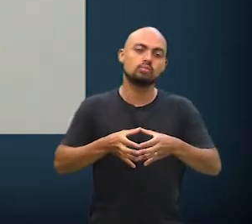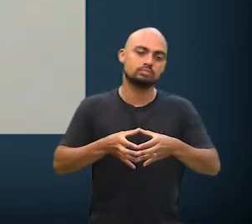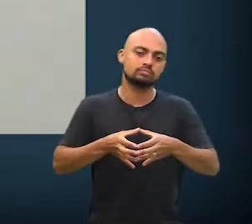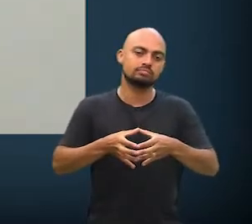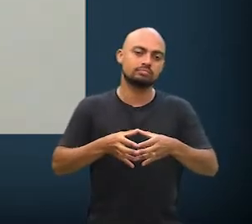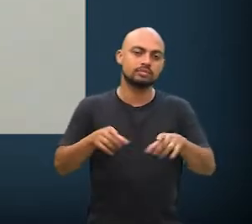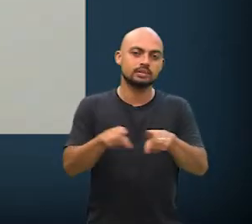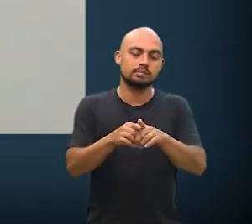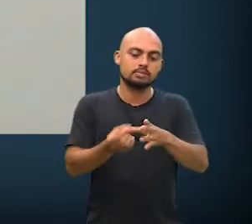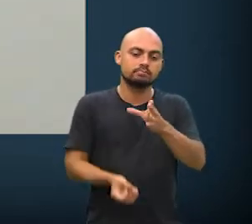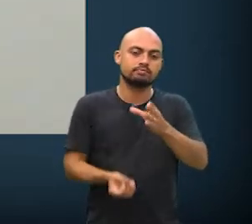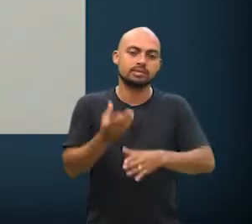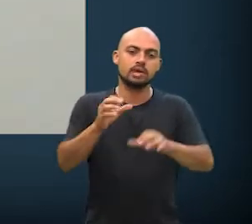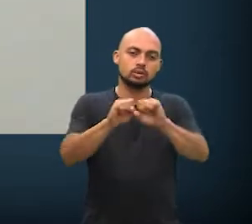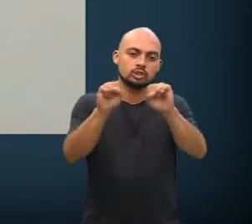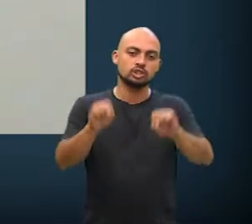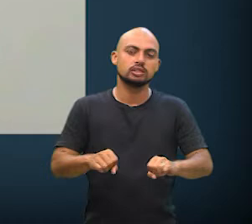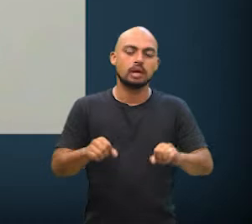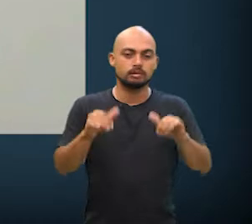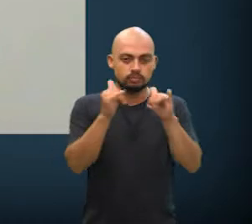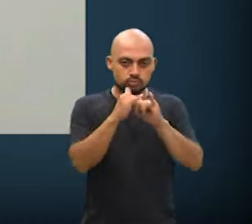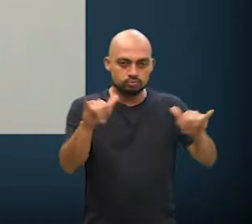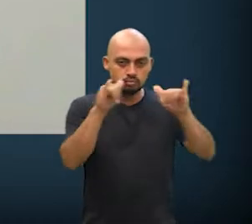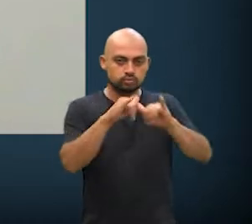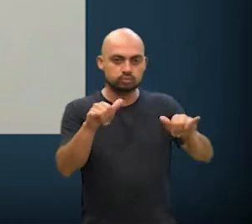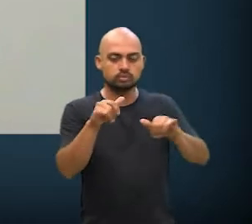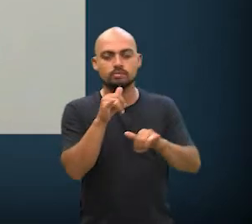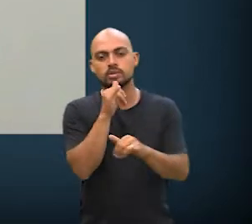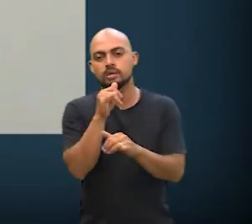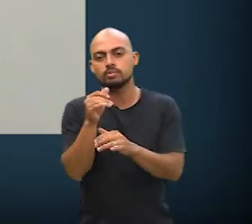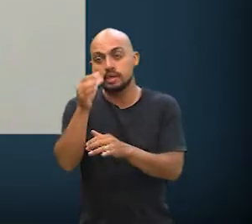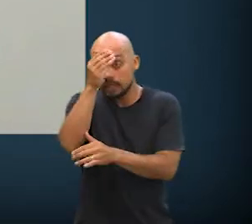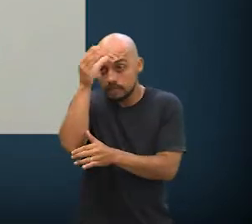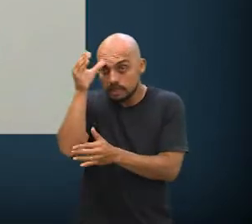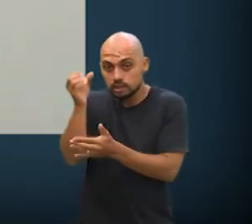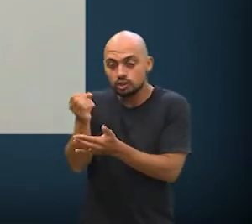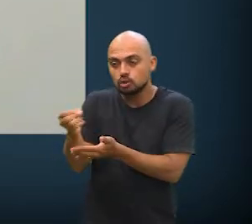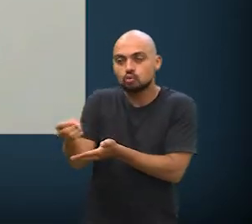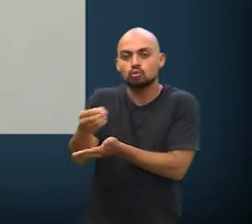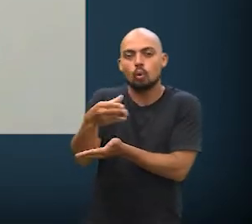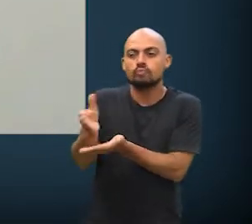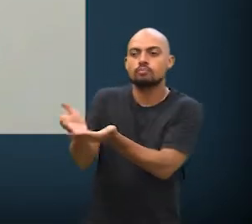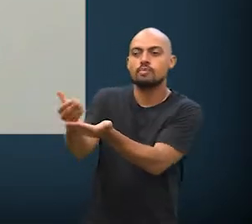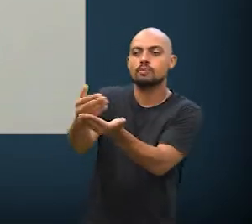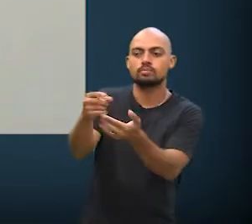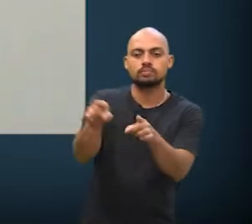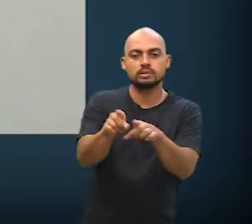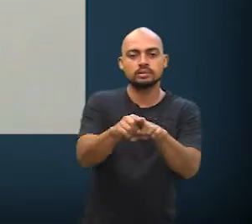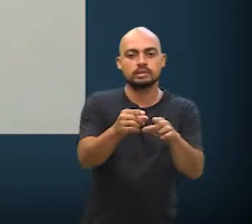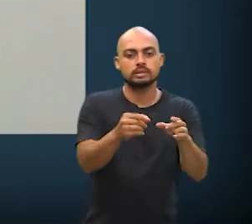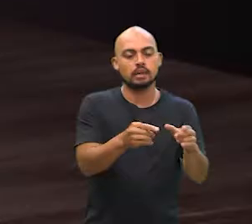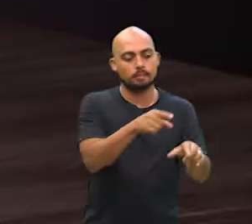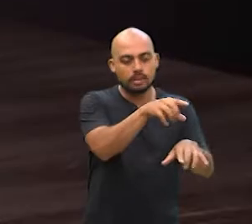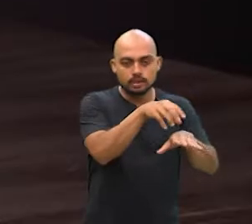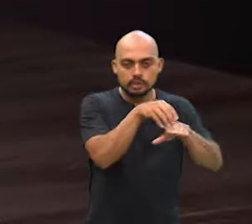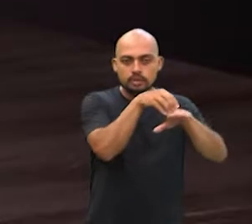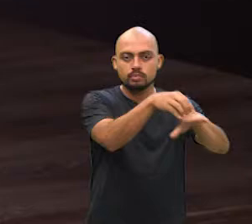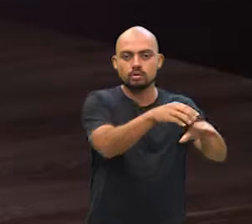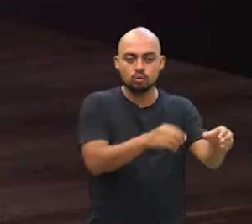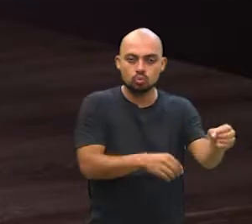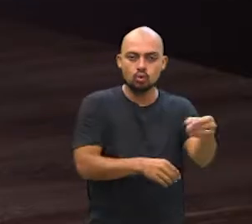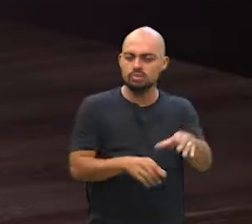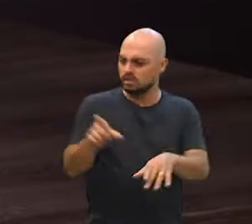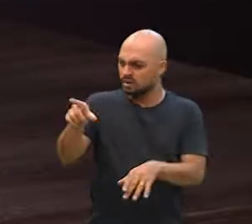escalável, tanto na parte de crescimento comercial, para captação de novos clientes, como também de novas transportadoras. Você está falando aí de